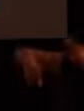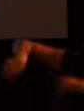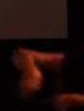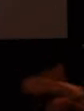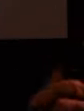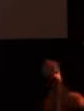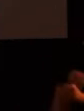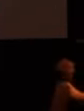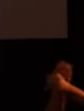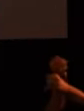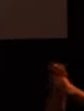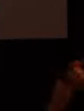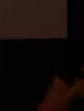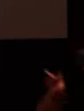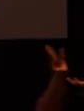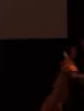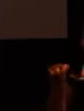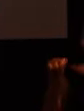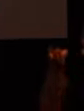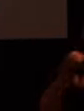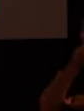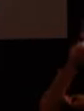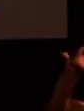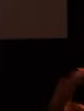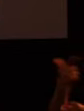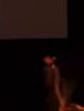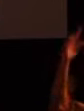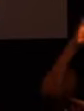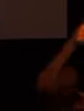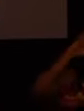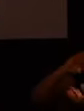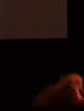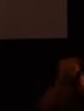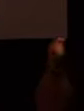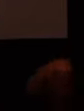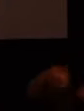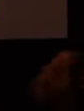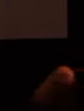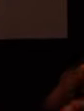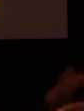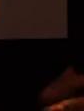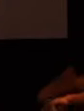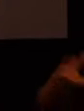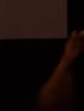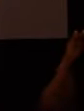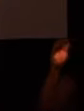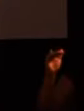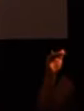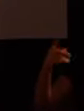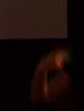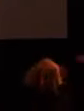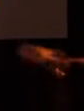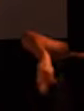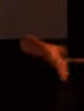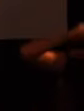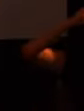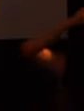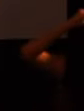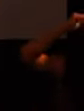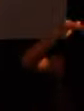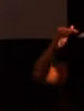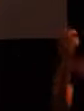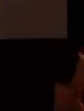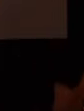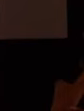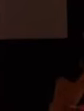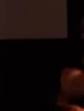baseada nisso, nós entendemos não. Se a gente precisa respeitar a questão de não haver sombreamento na praia, então a gente precisa imaginar